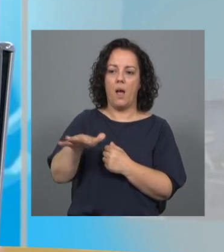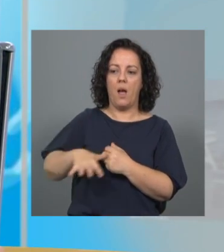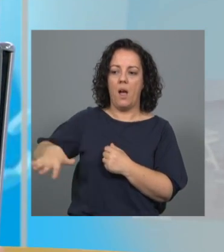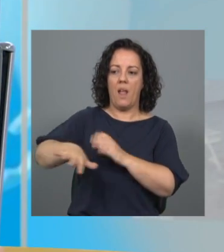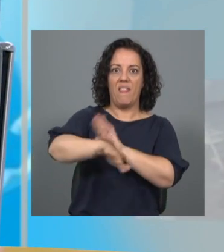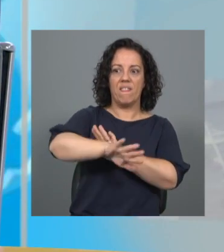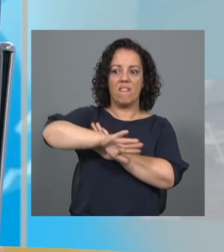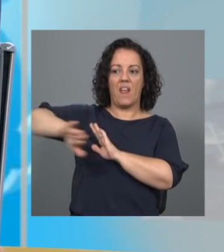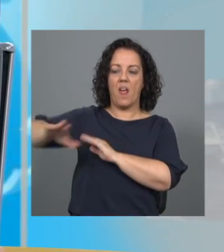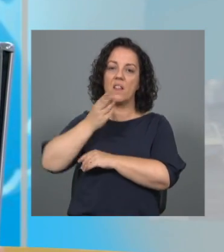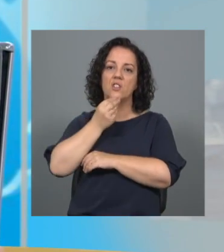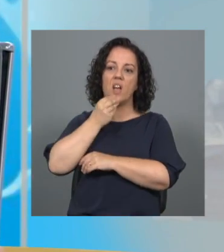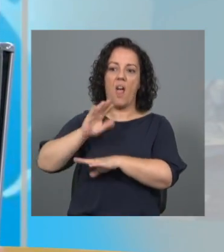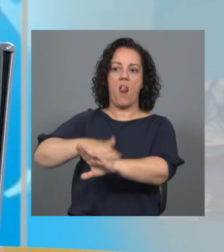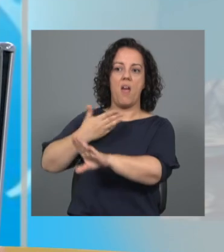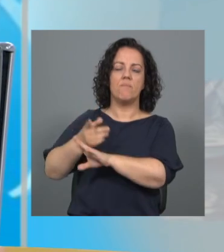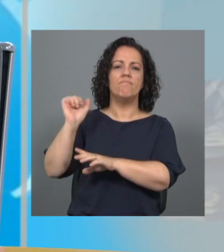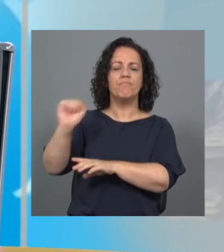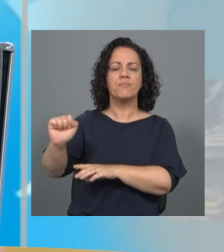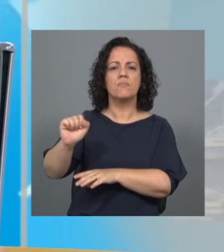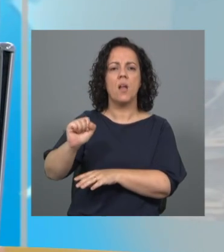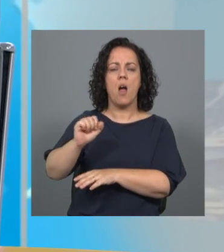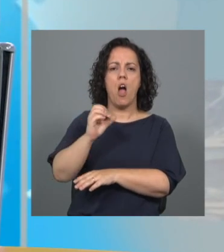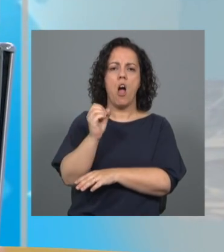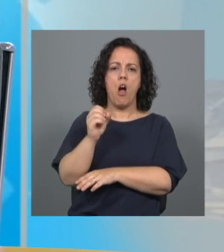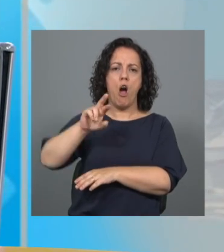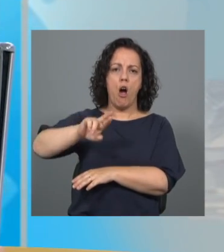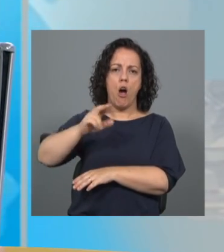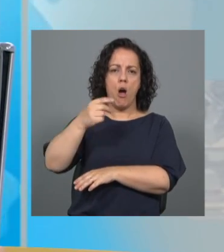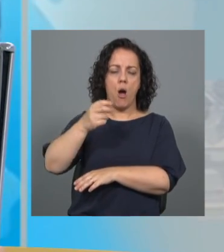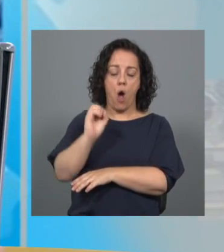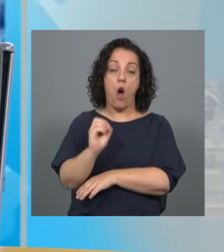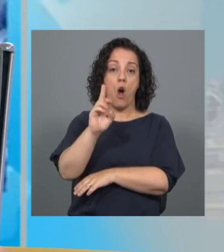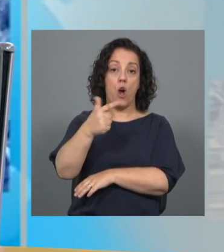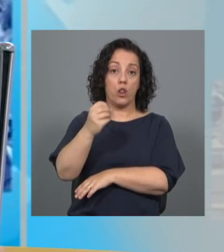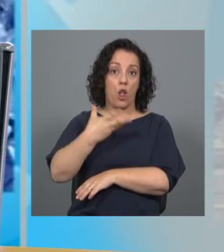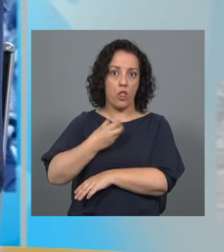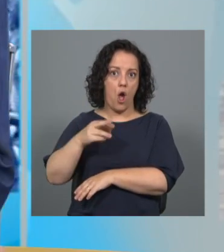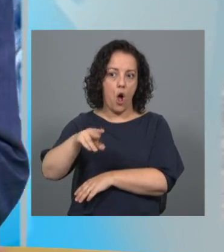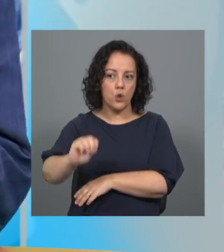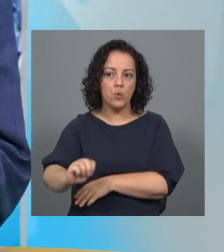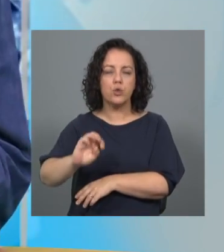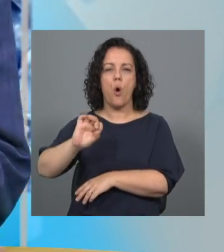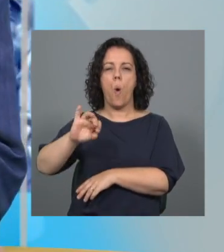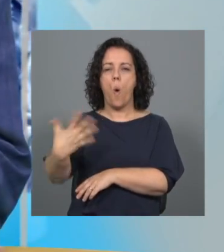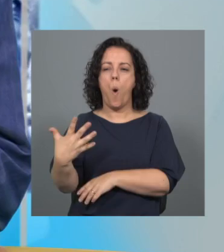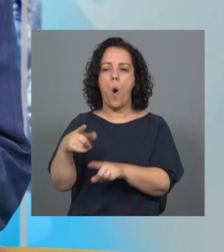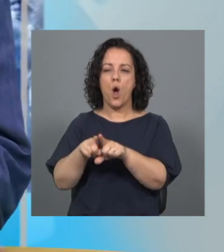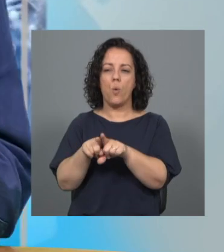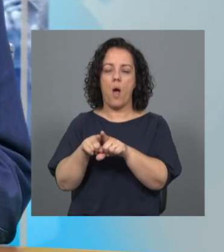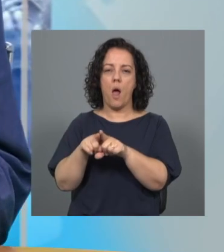direita israelita também, os ultra-ortodoxos e os que pretendem uma Eretz Israel, não é? Uma